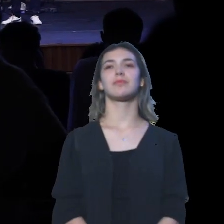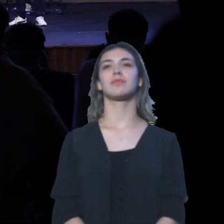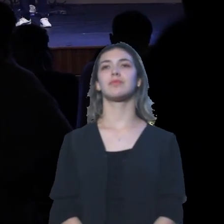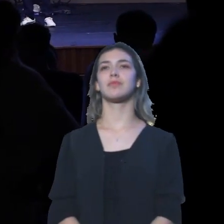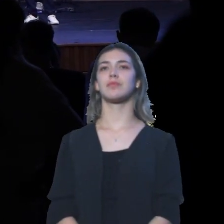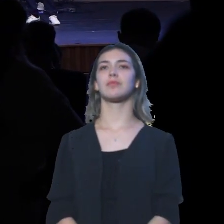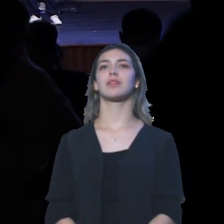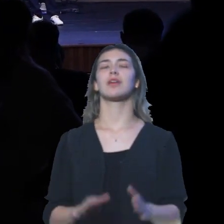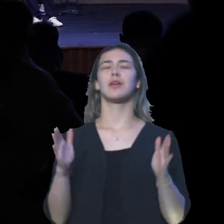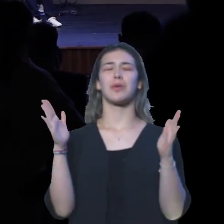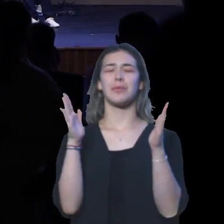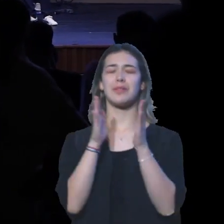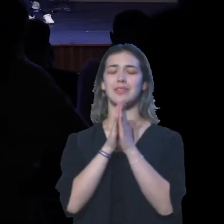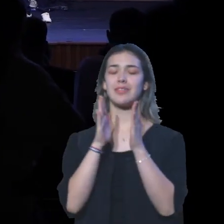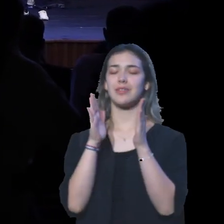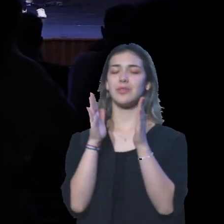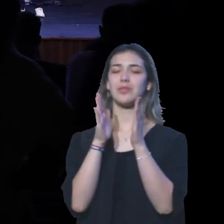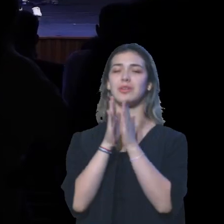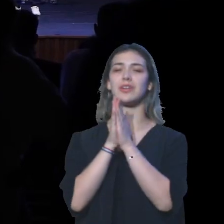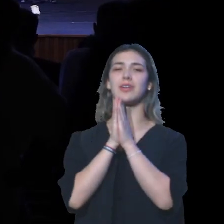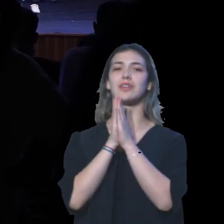Comece a orar no seu lugar.